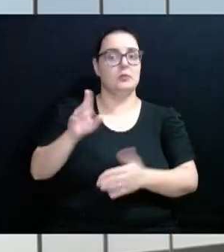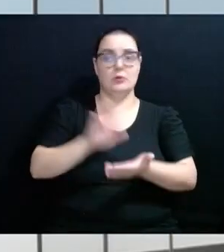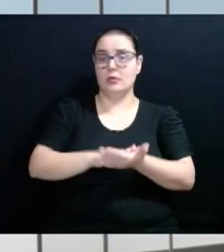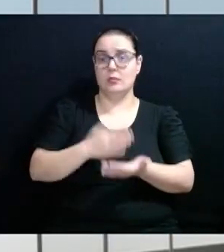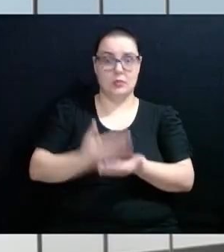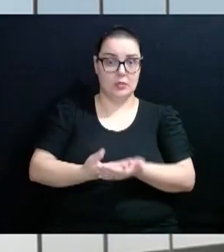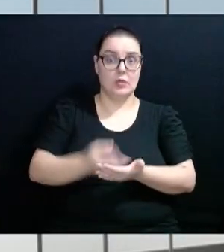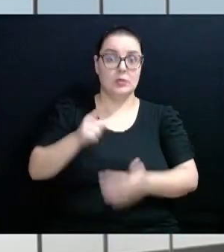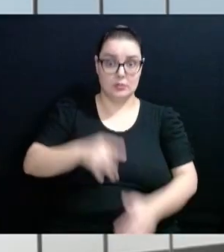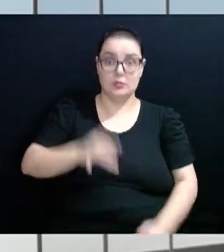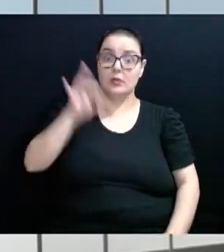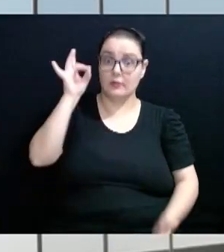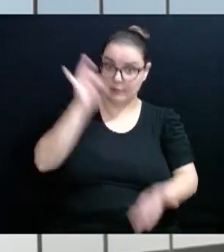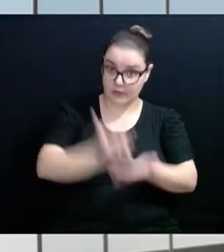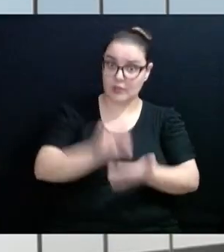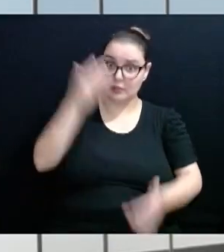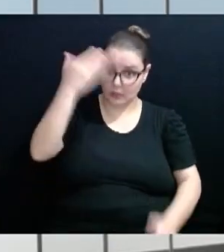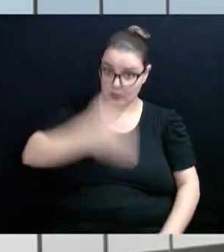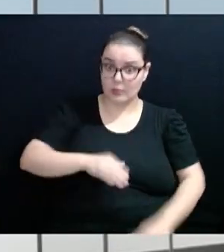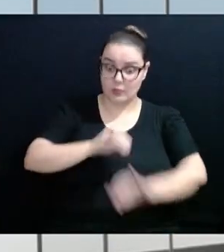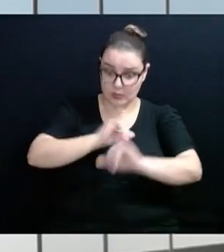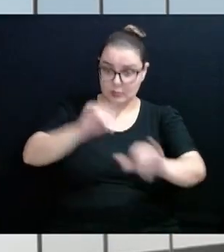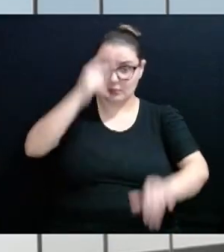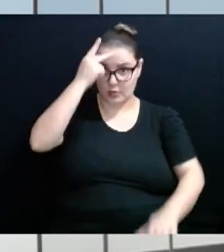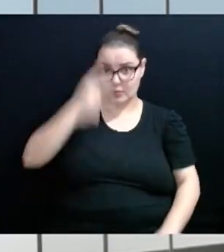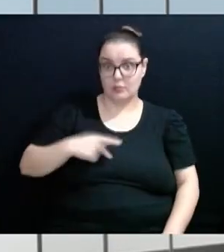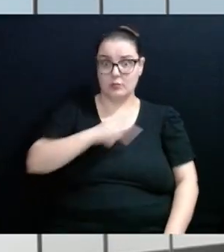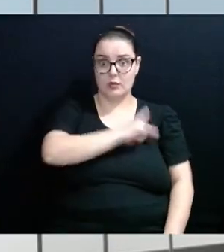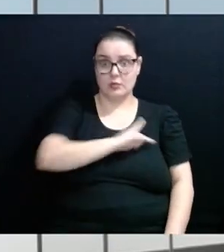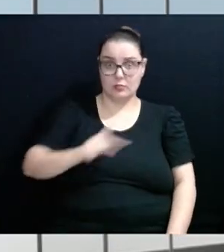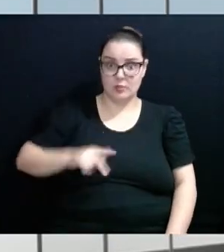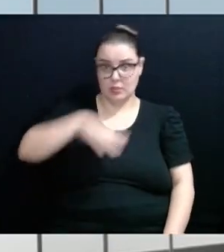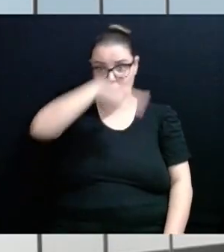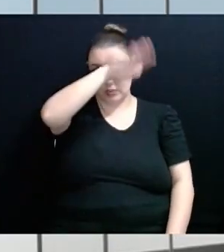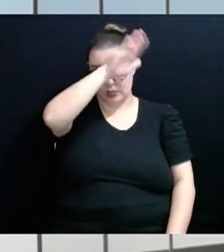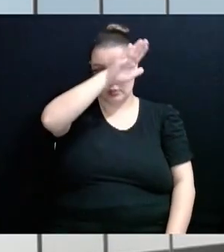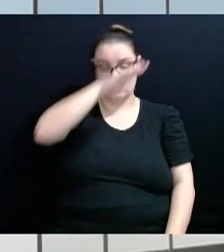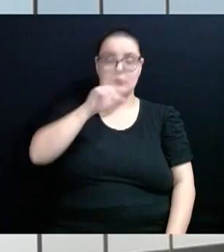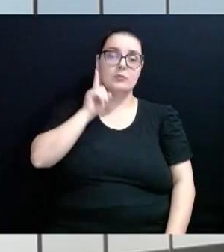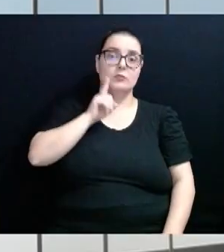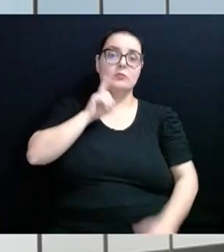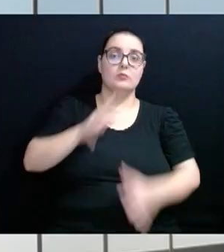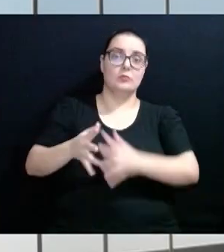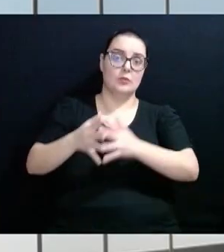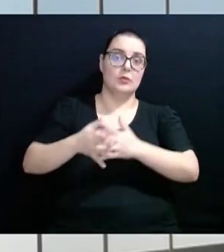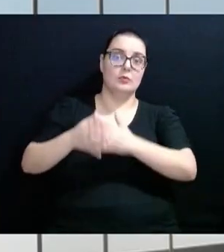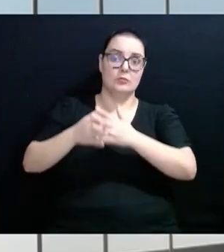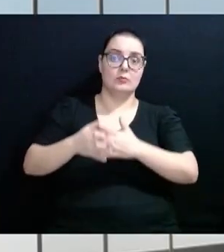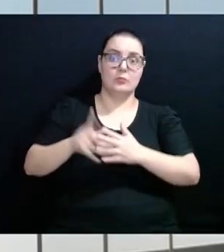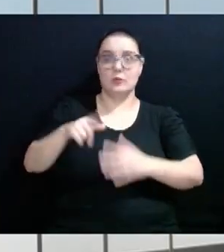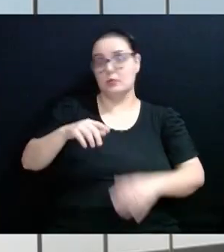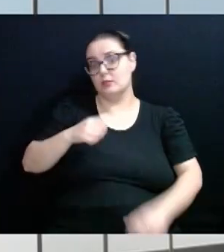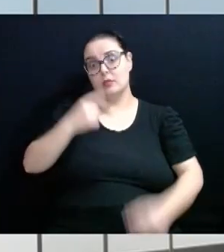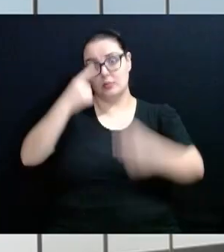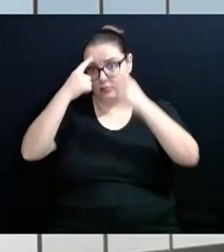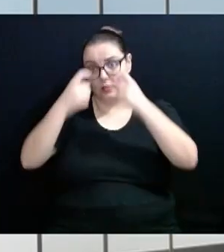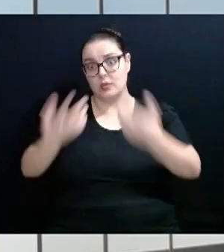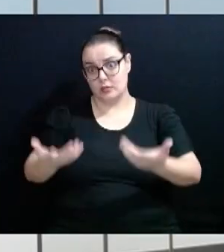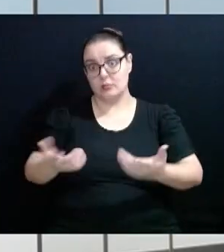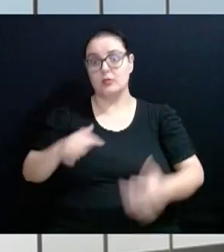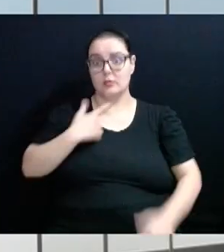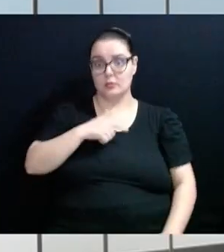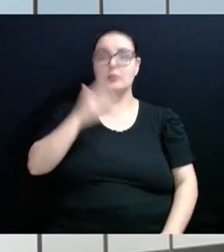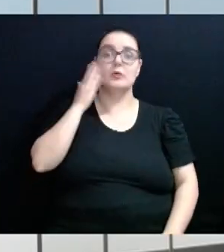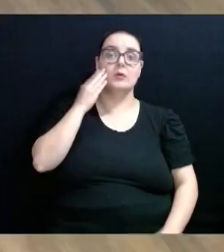fato, fato declarado pelo próprio presidente americano. Né? Então foi uma agressão, mas a gente tem que saber como